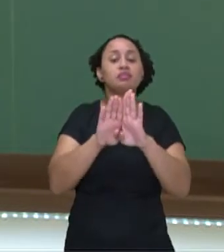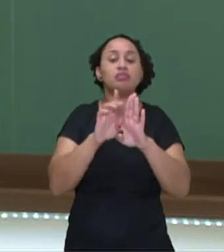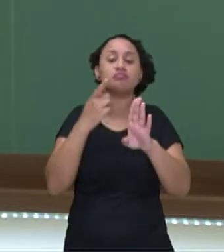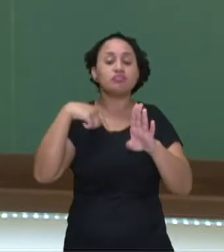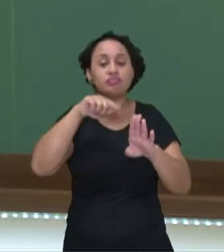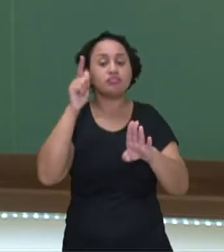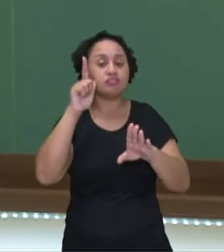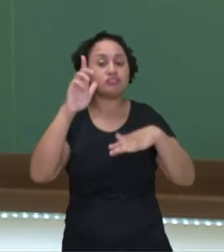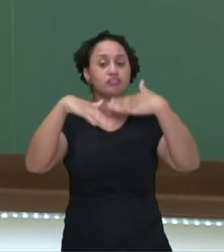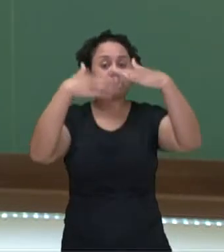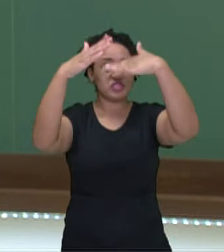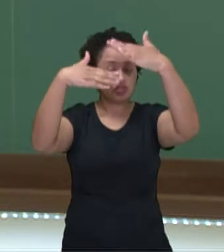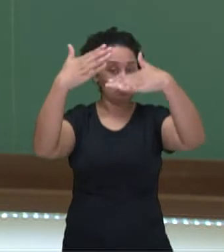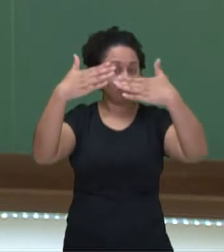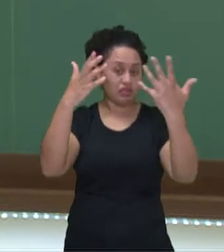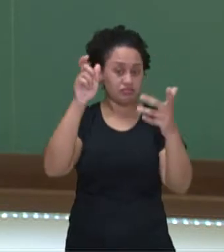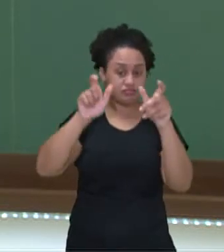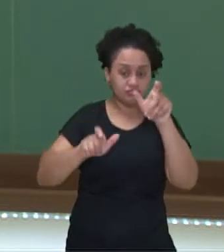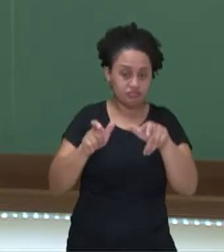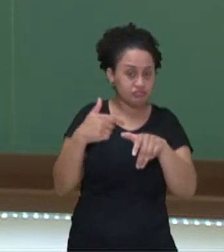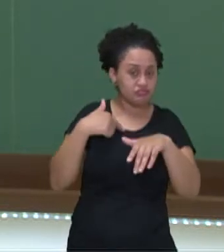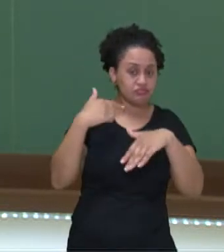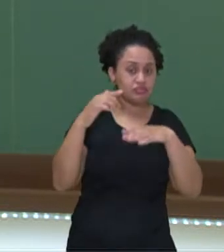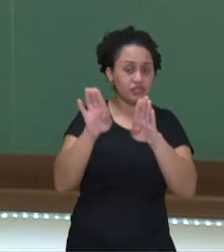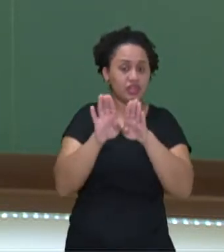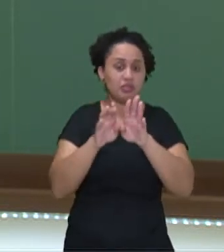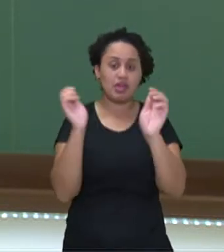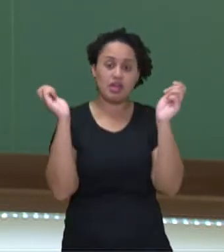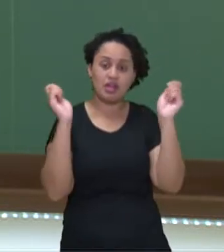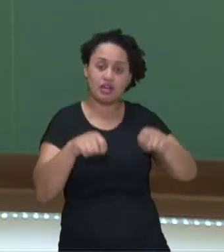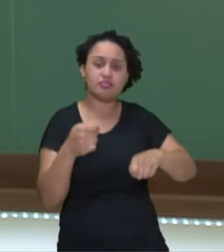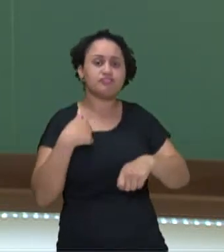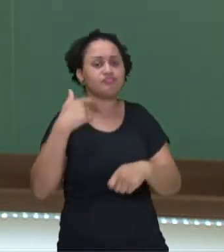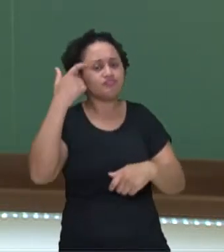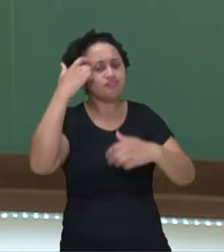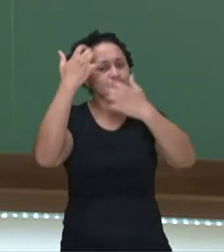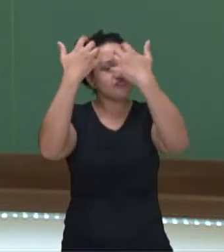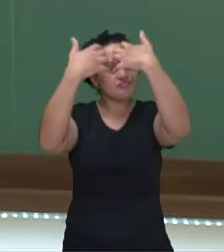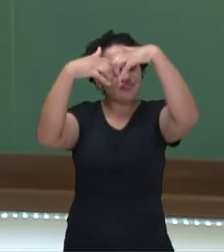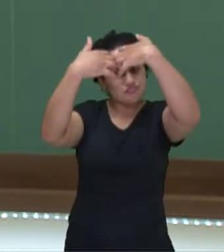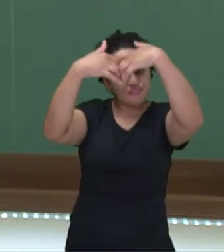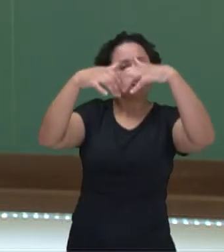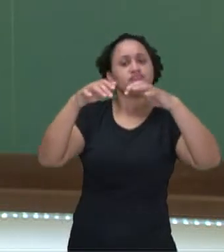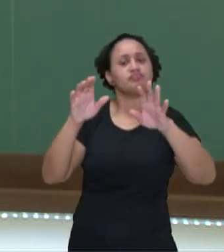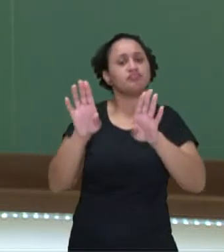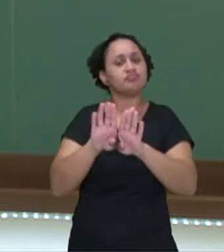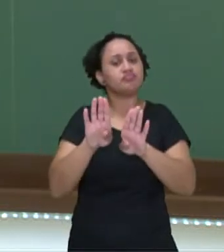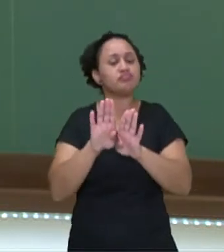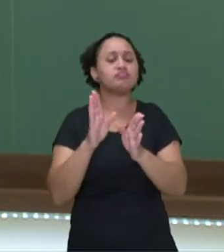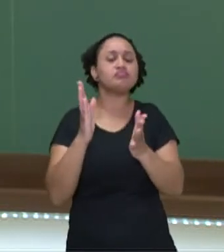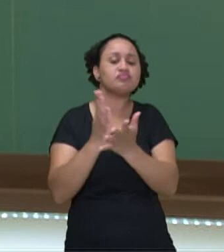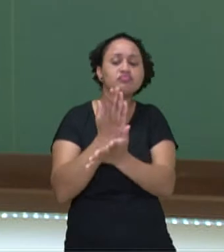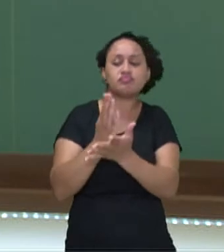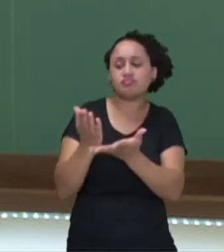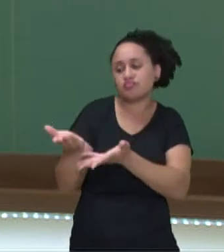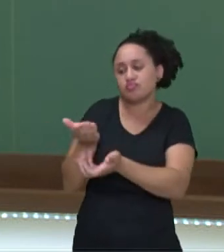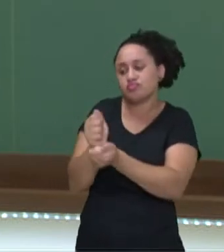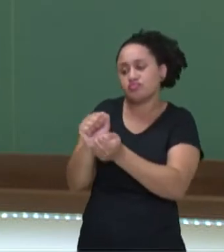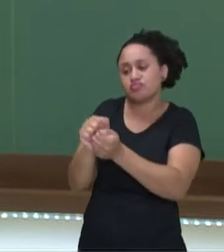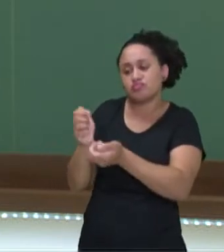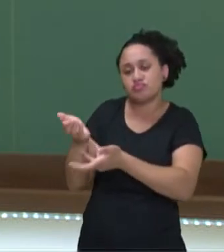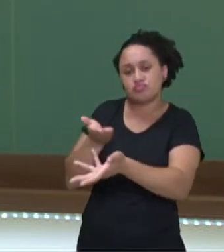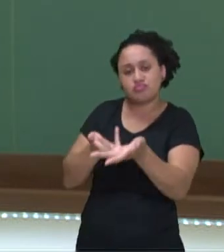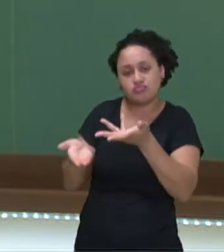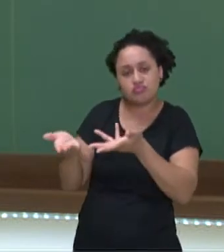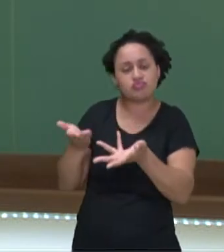desenvolver enquanto seres humanos, a nossa capacidade de raciocinar, de dividir, de